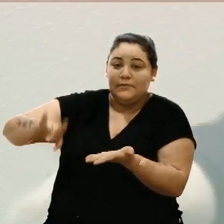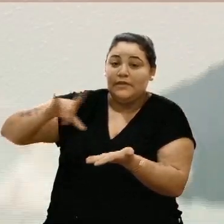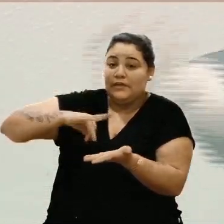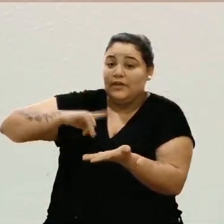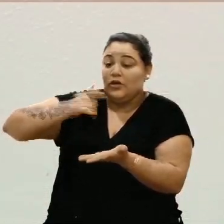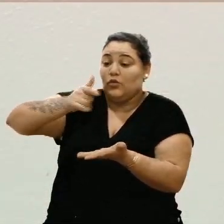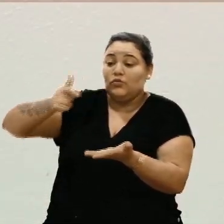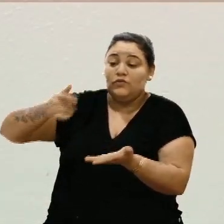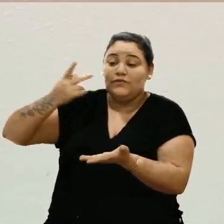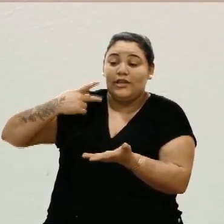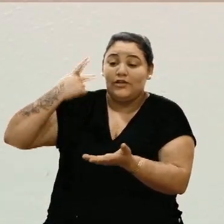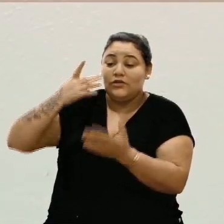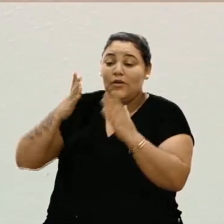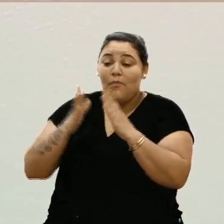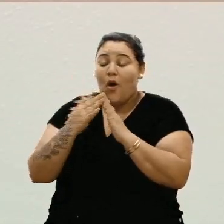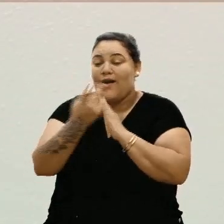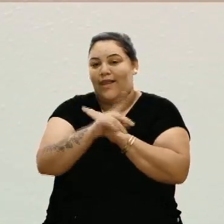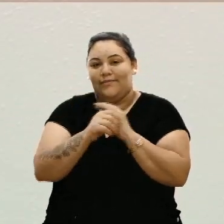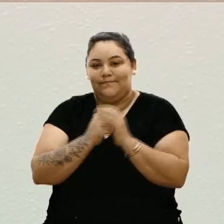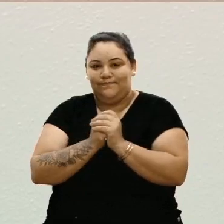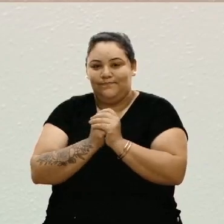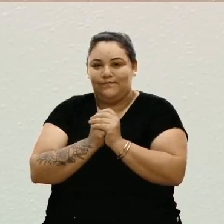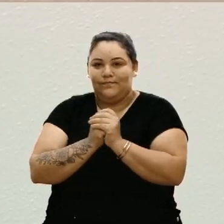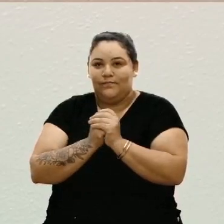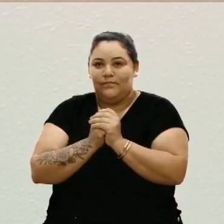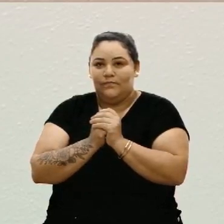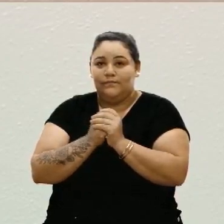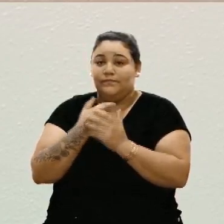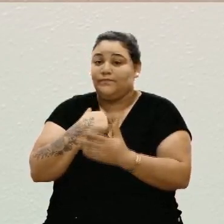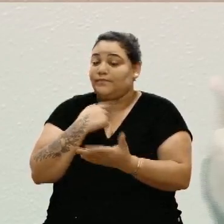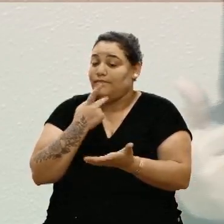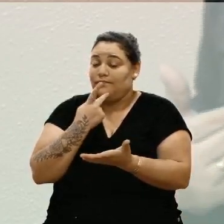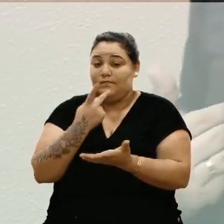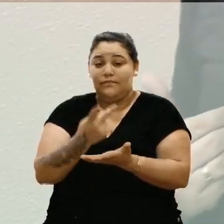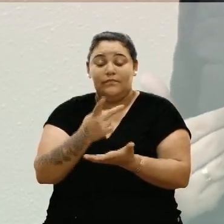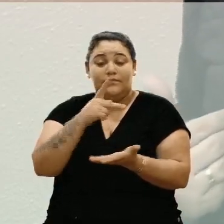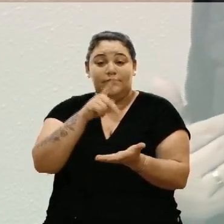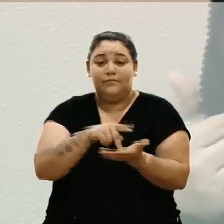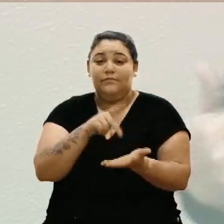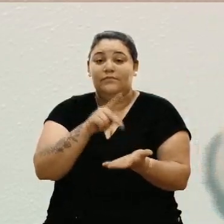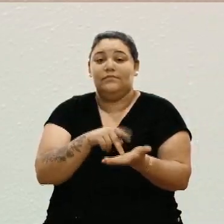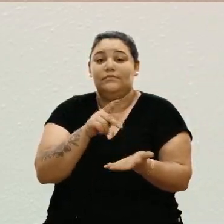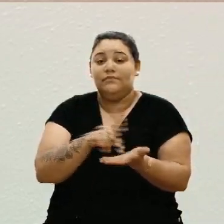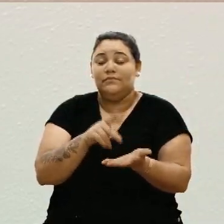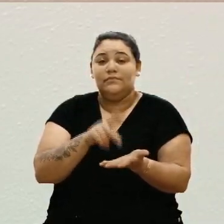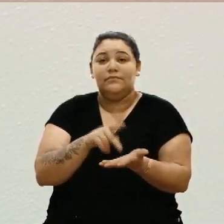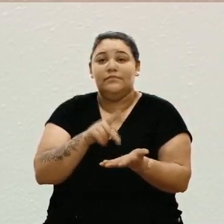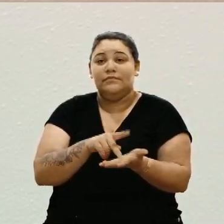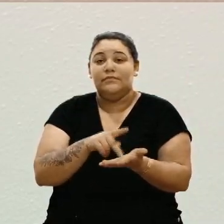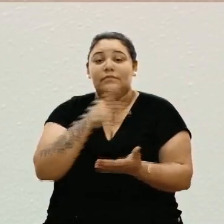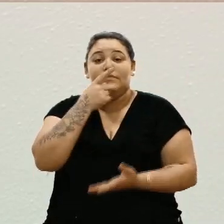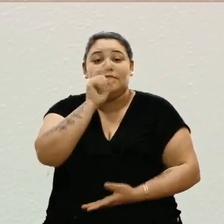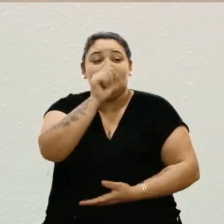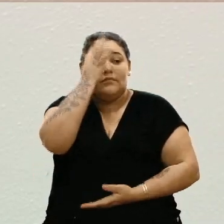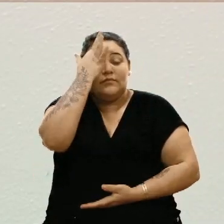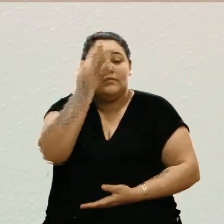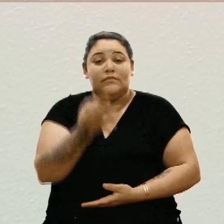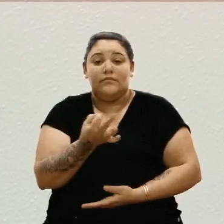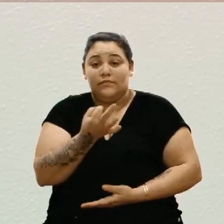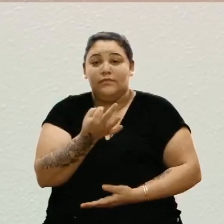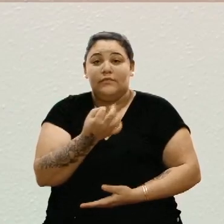de lá e nos passaram isso. E eu sou muito sincero, eu sou um cara que eu falo o que eu entendo, eu não me meto, sabe, onde eu